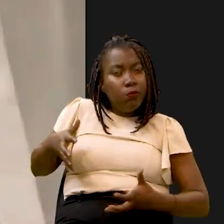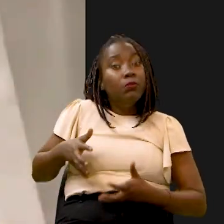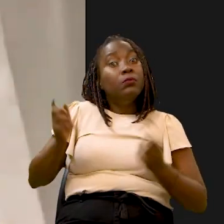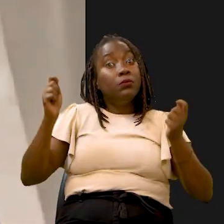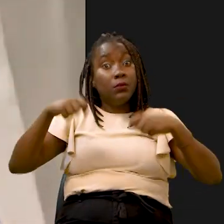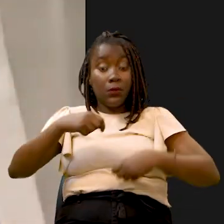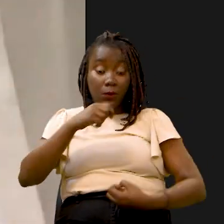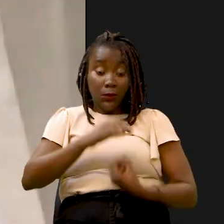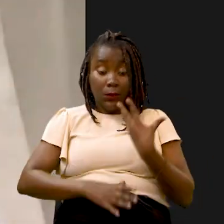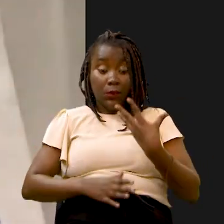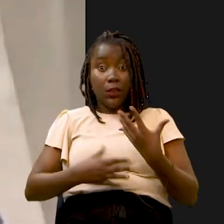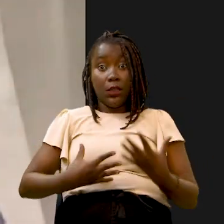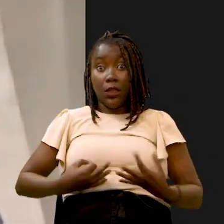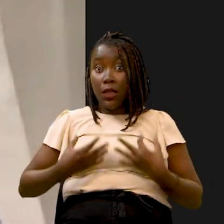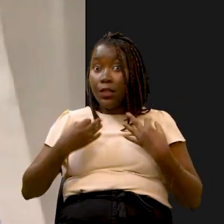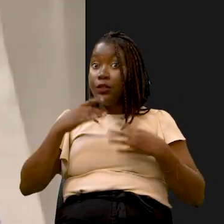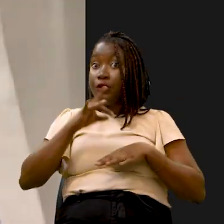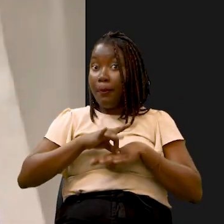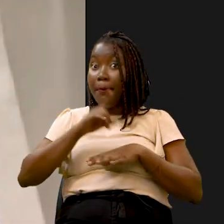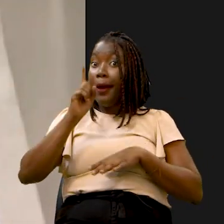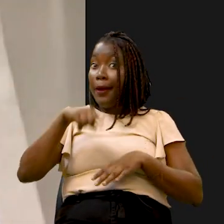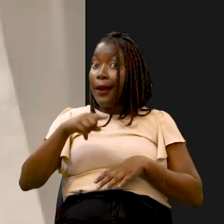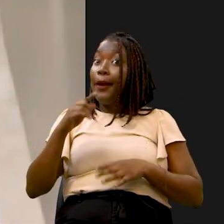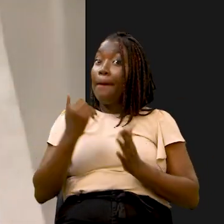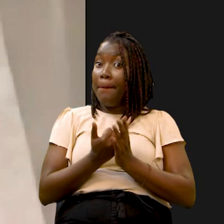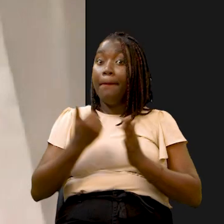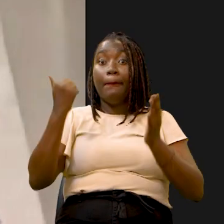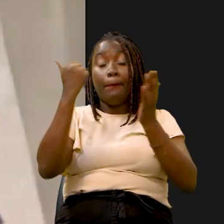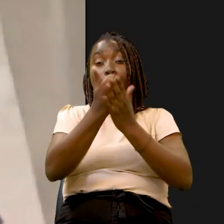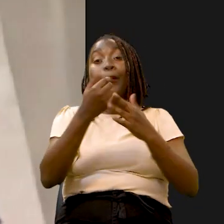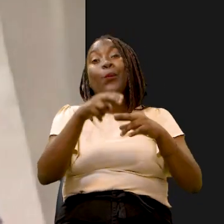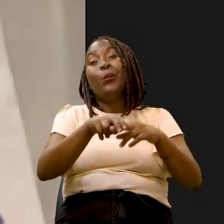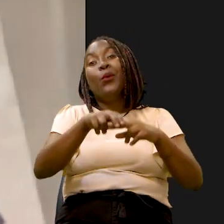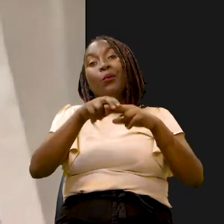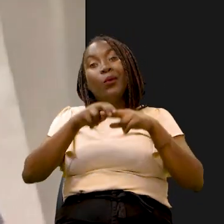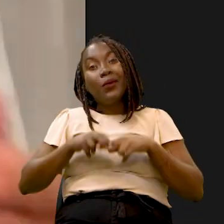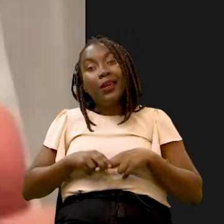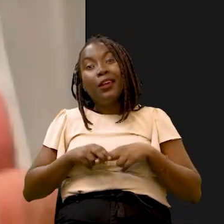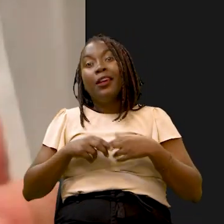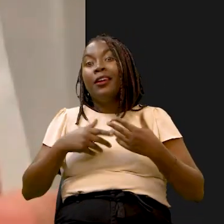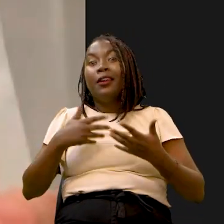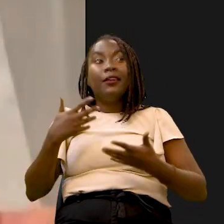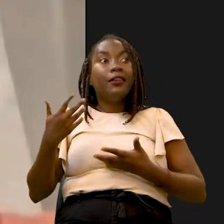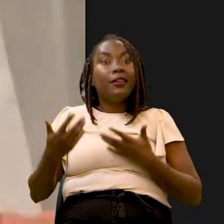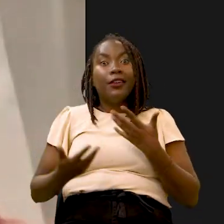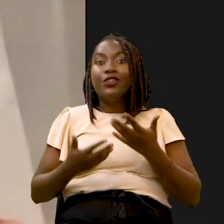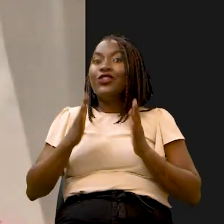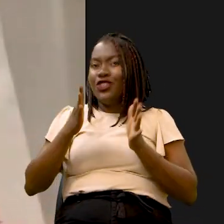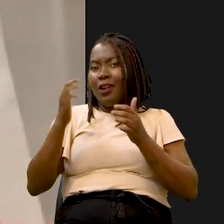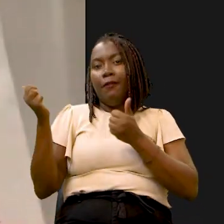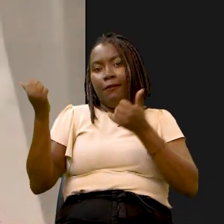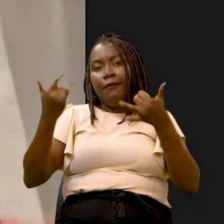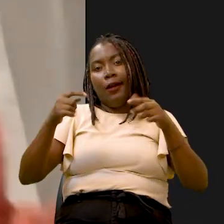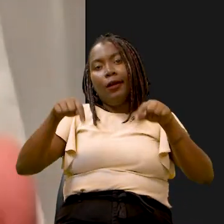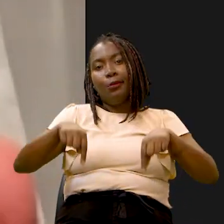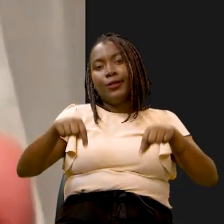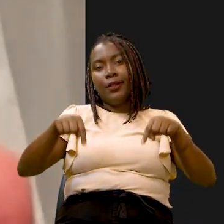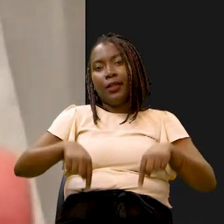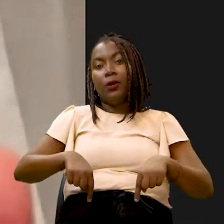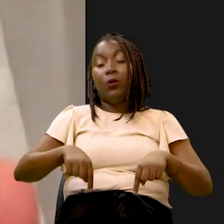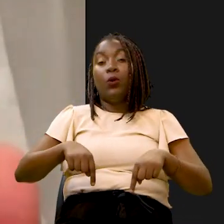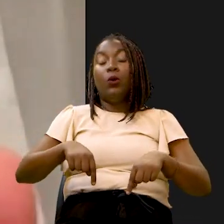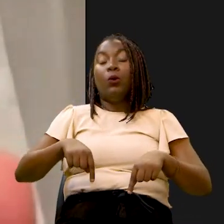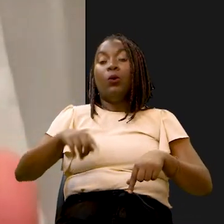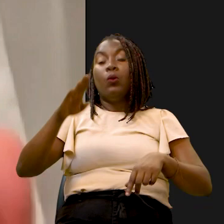idade, a chance de aparecer o câncer de pele é maior, porque já